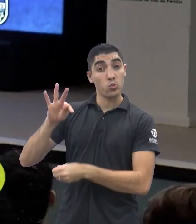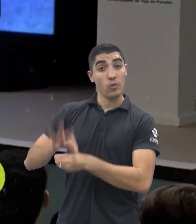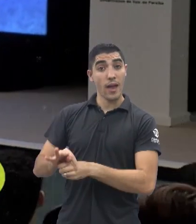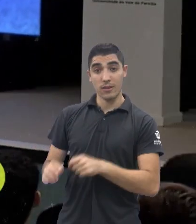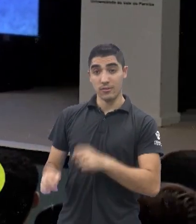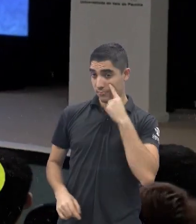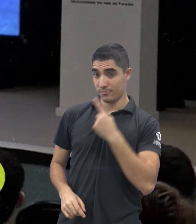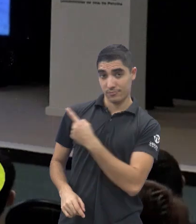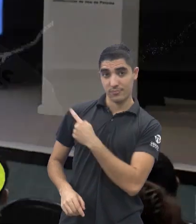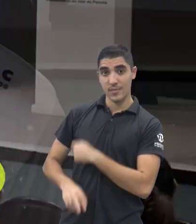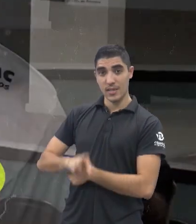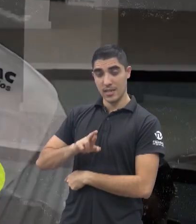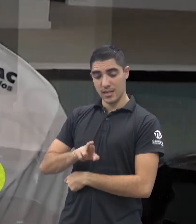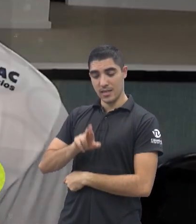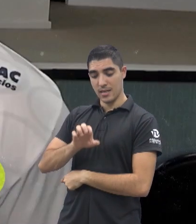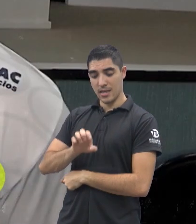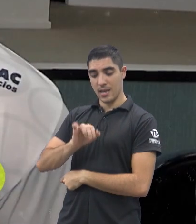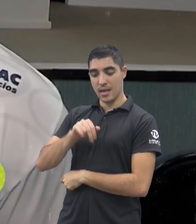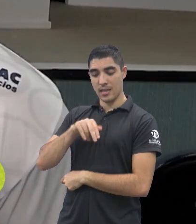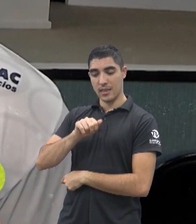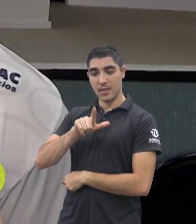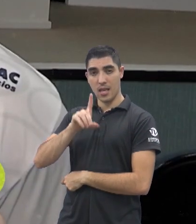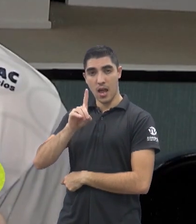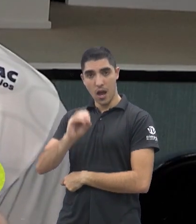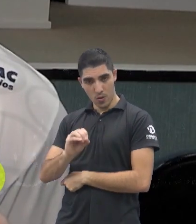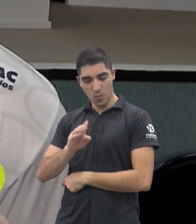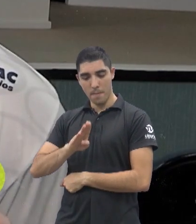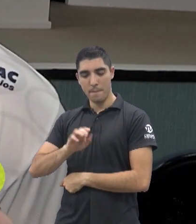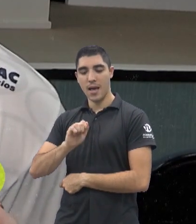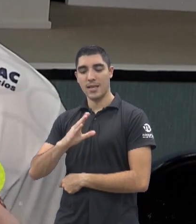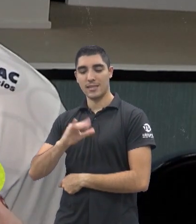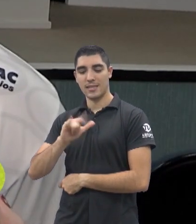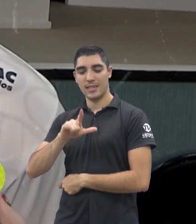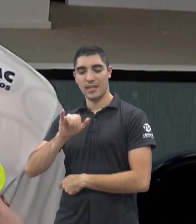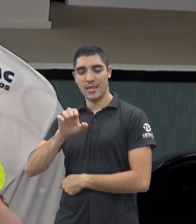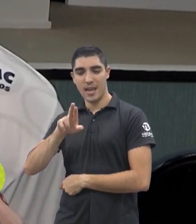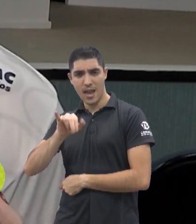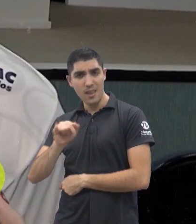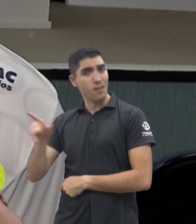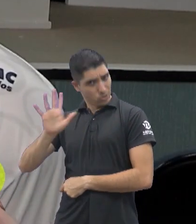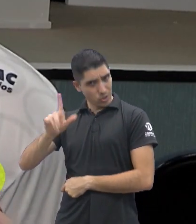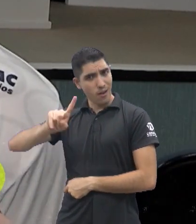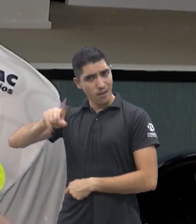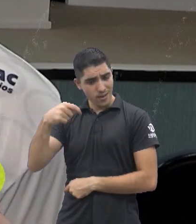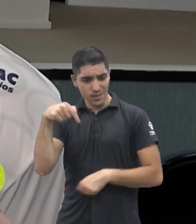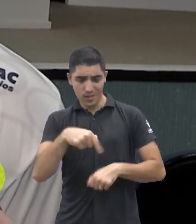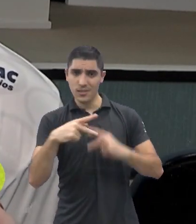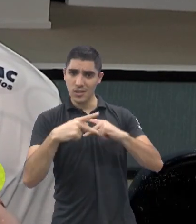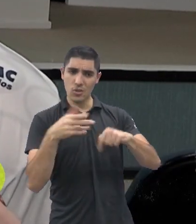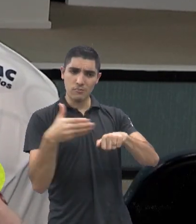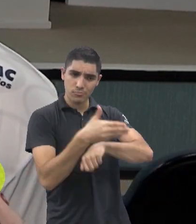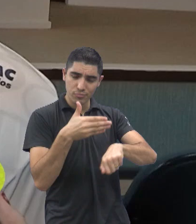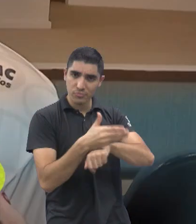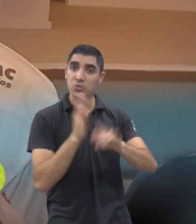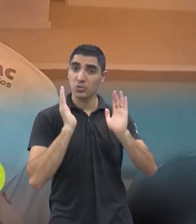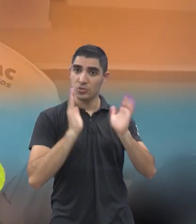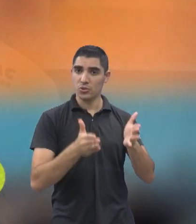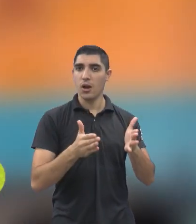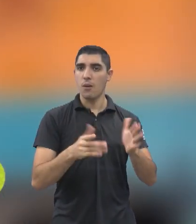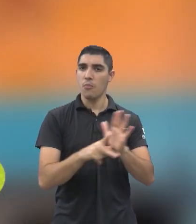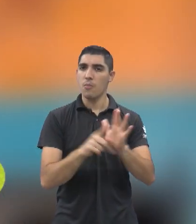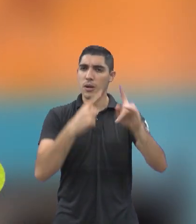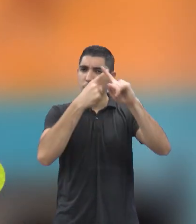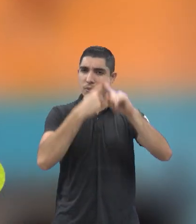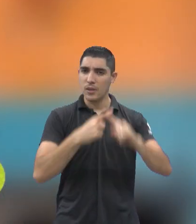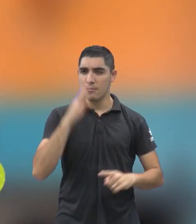conhecido, Reinaldo Bacilieri, que já tinha trabalhado no São José, participando da conquista da Superliga B, lá em